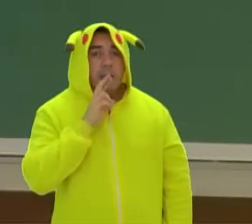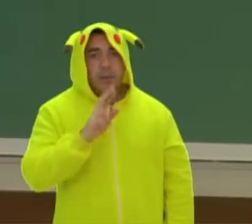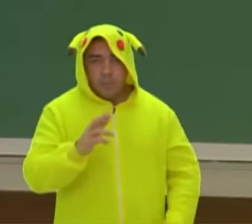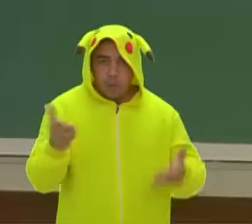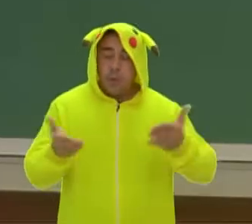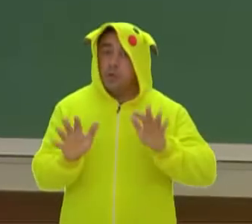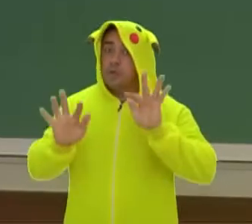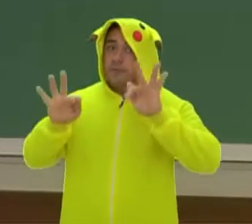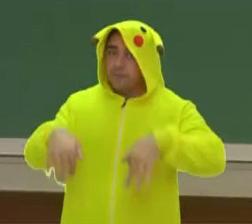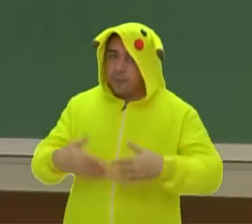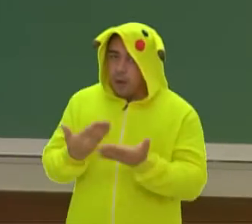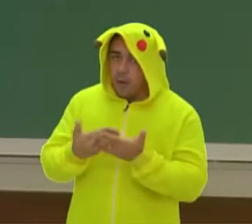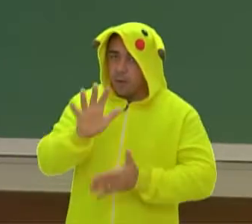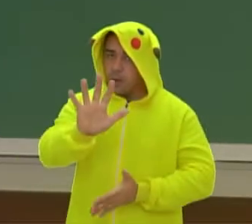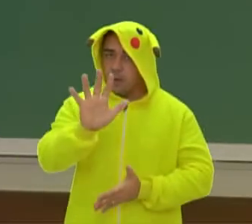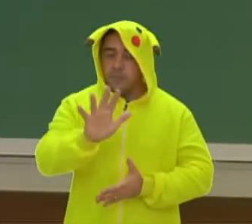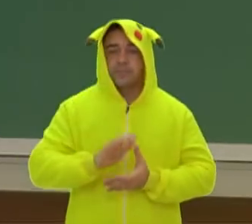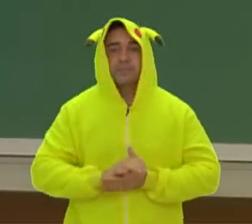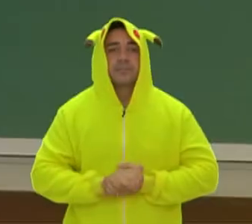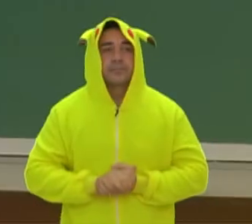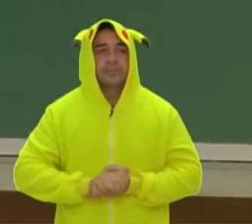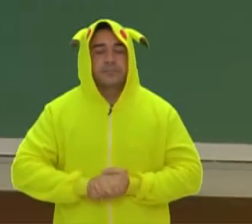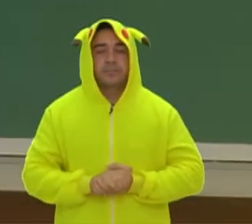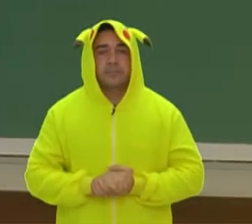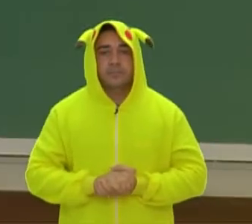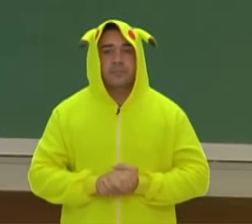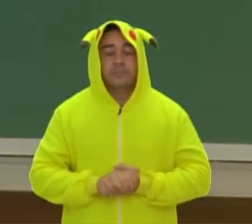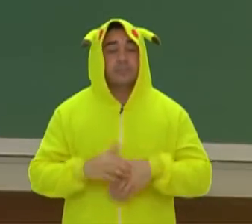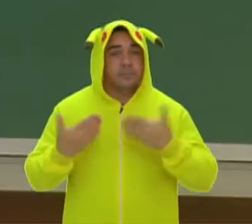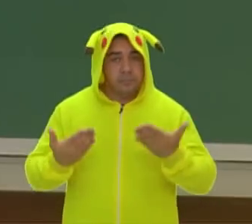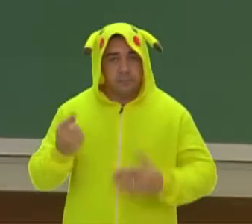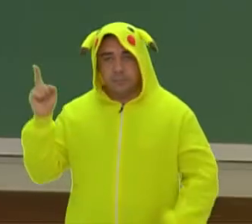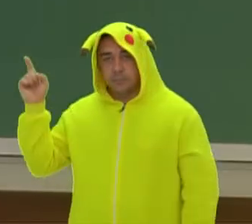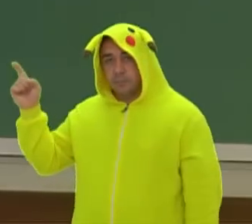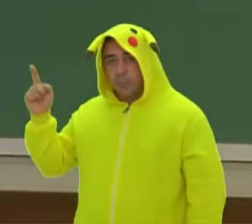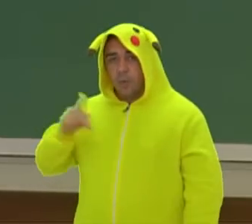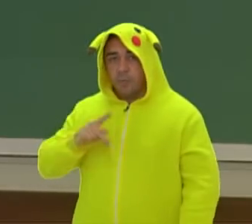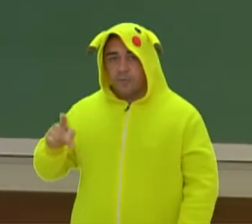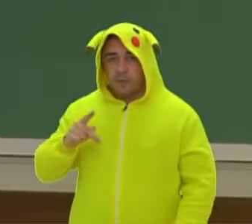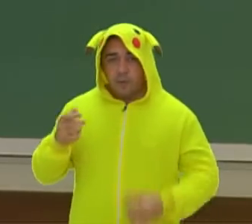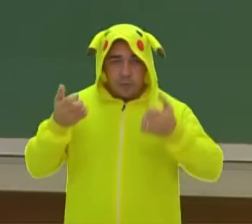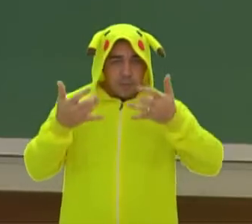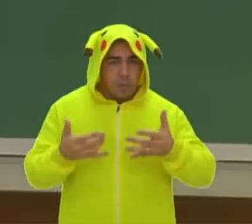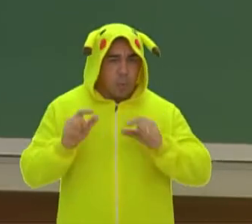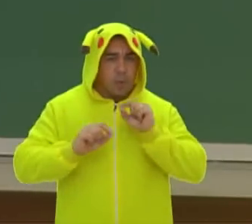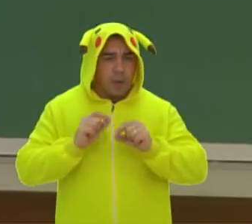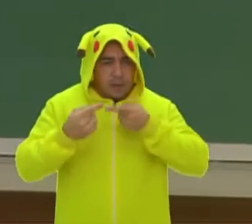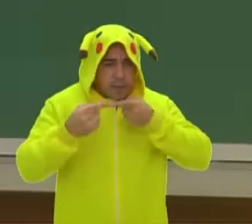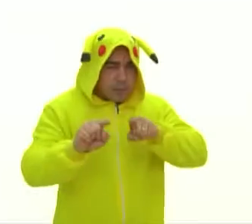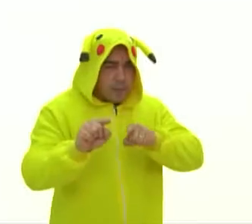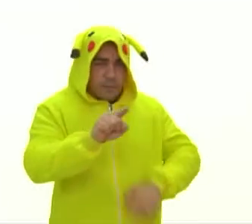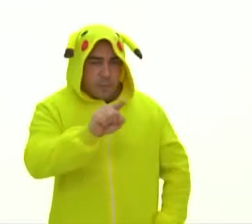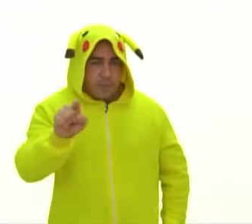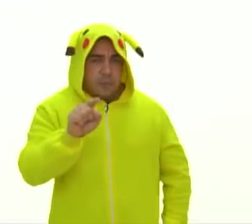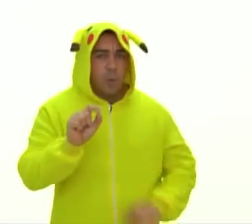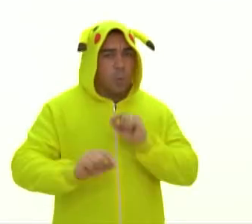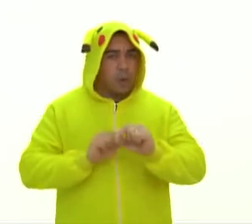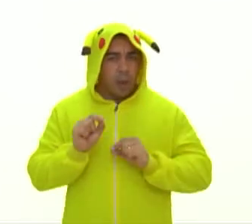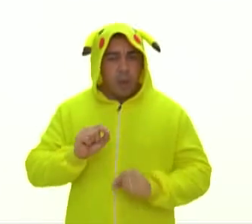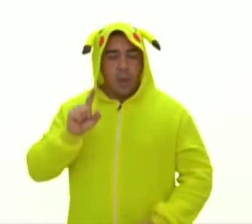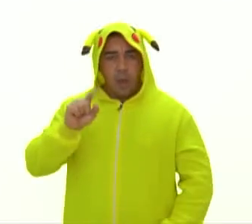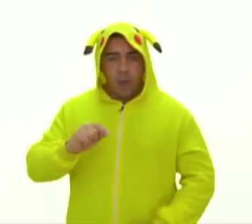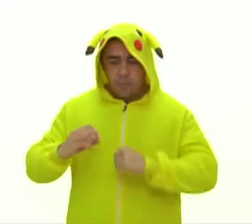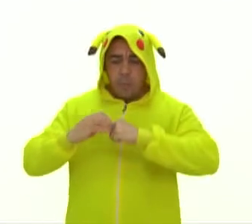resposta no final da aula, então não sai daí. Lembra então que o professor Jorge deixou na aula dele lá o desafio, né? Falando lá se era